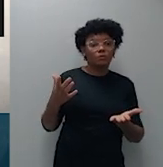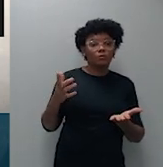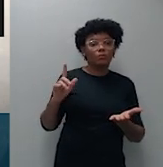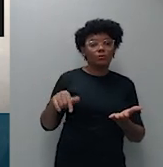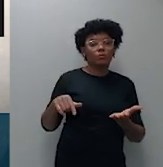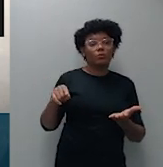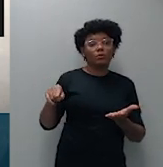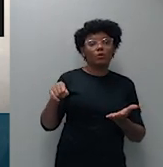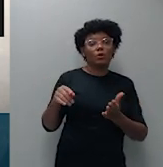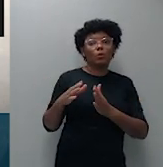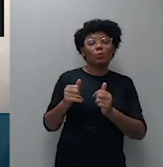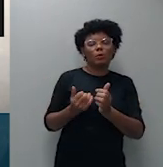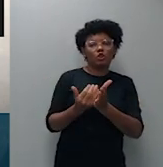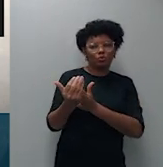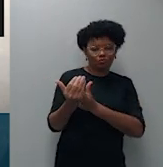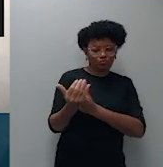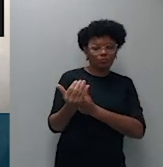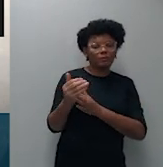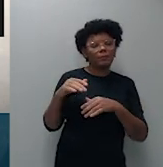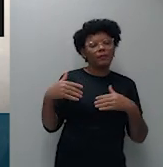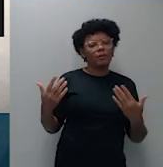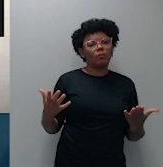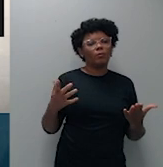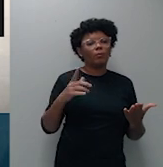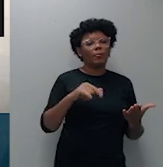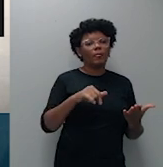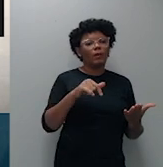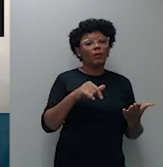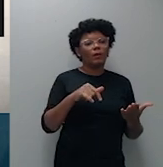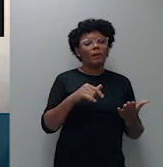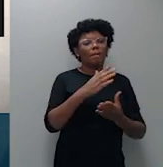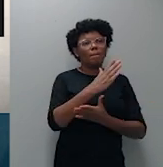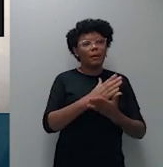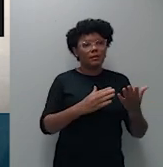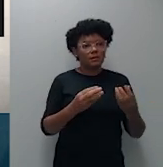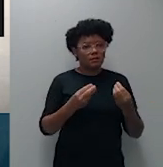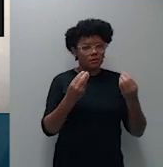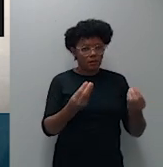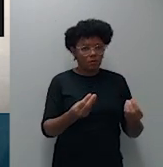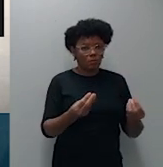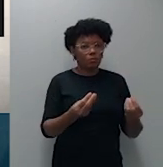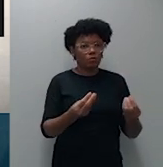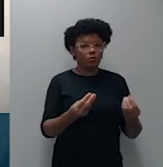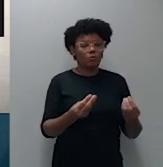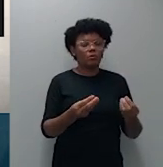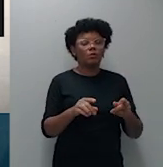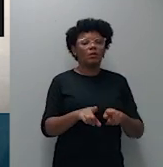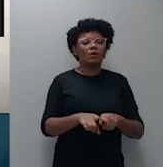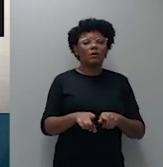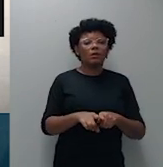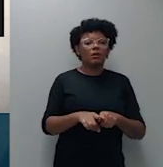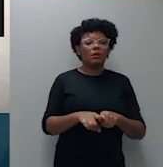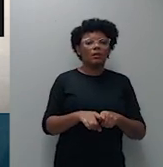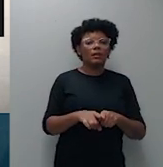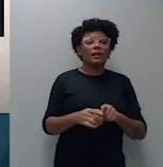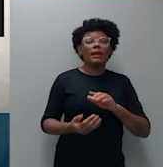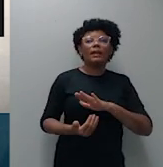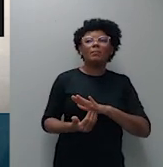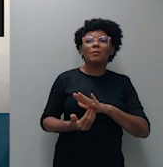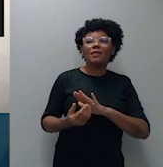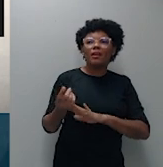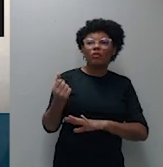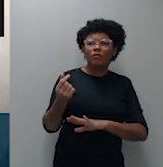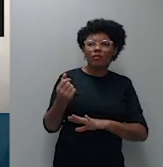disposto expressamente no pedido Inicial portanto agravo interno parcialmente provido tão somente para